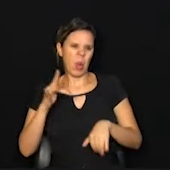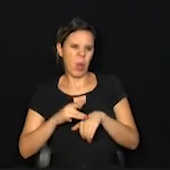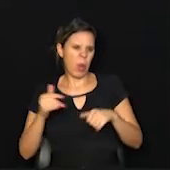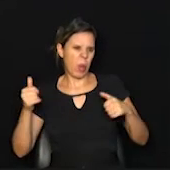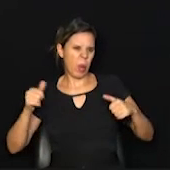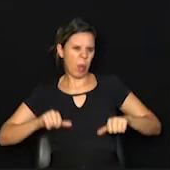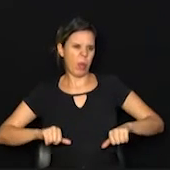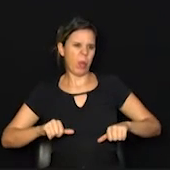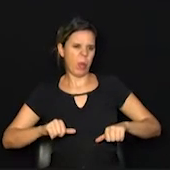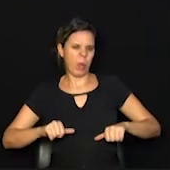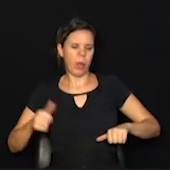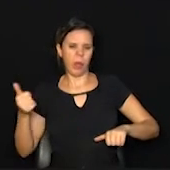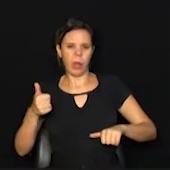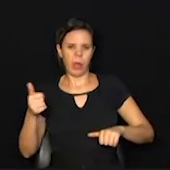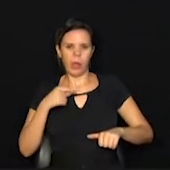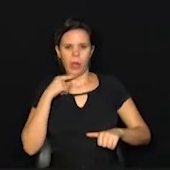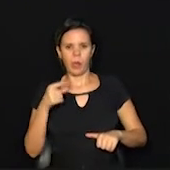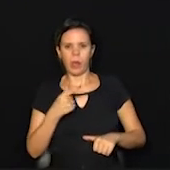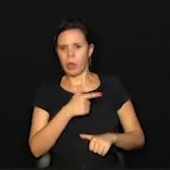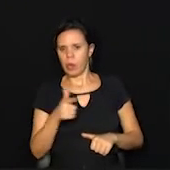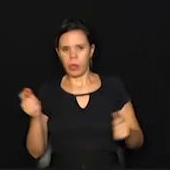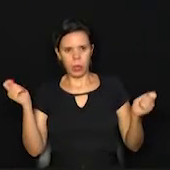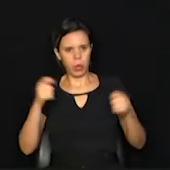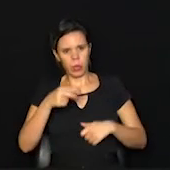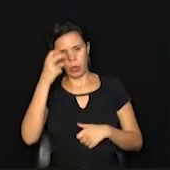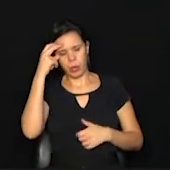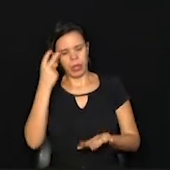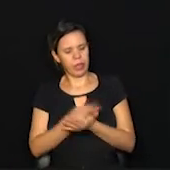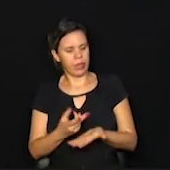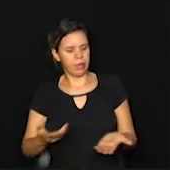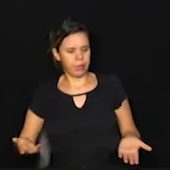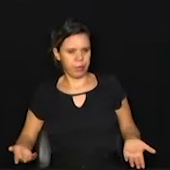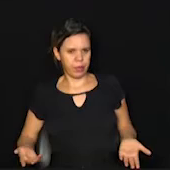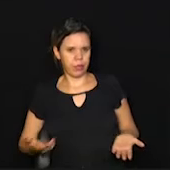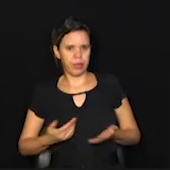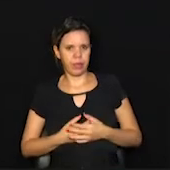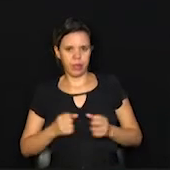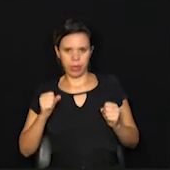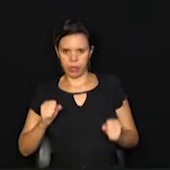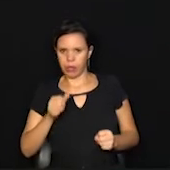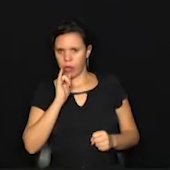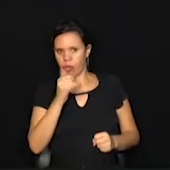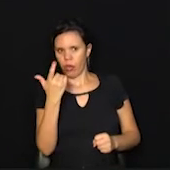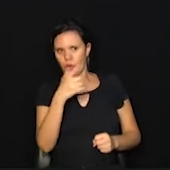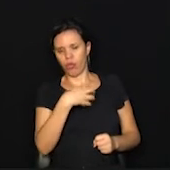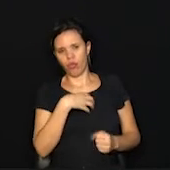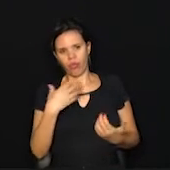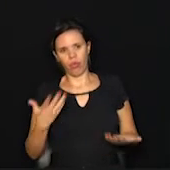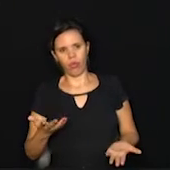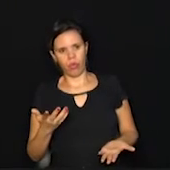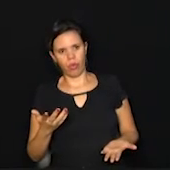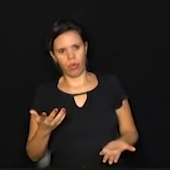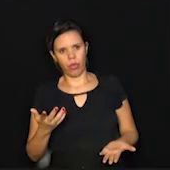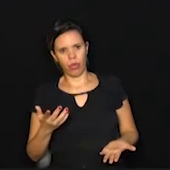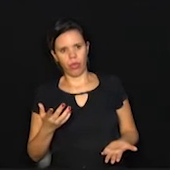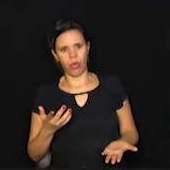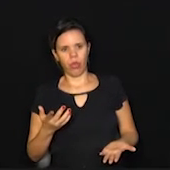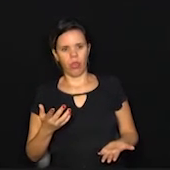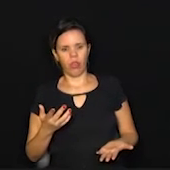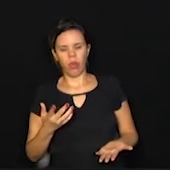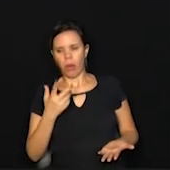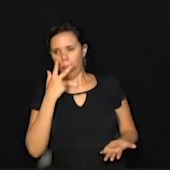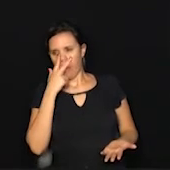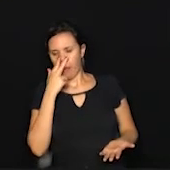Então essa é a primeira questão não tem competência mesmo poderia dizer isso de outra maneira só que aí serviço área mais